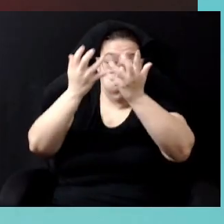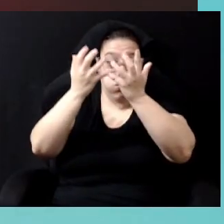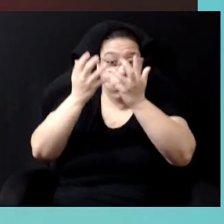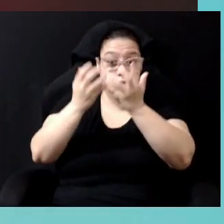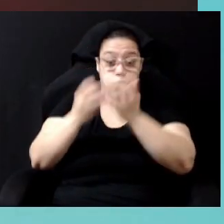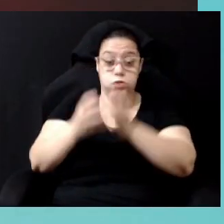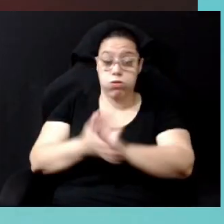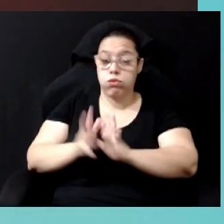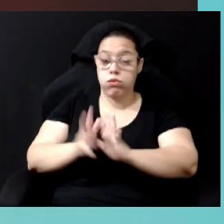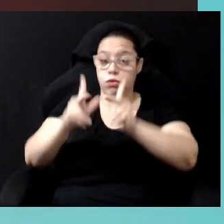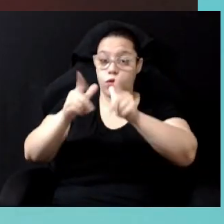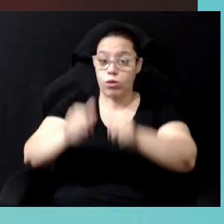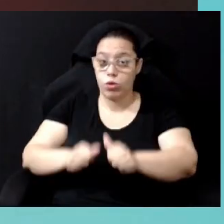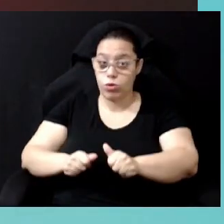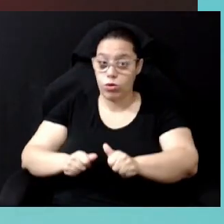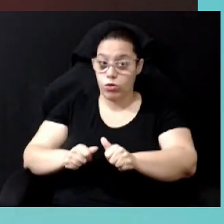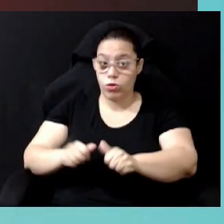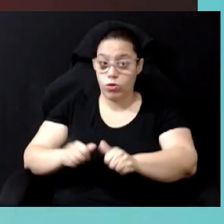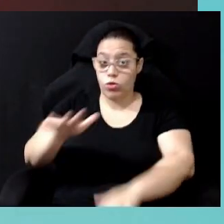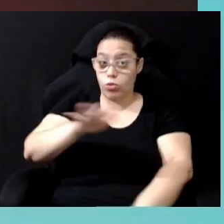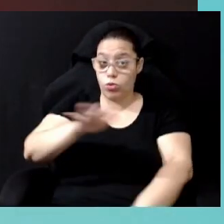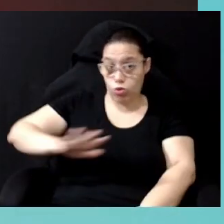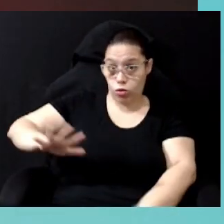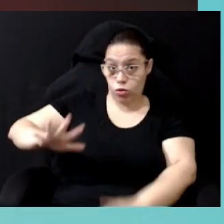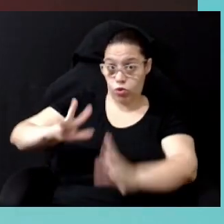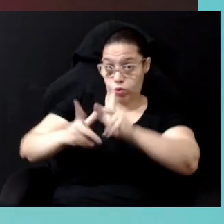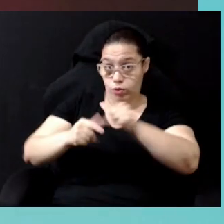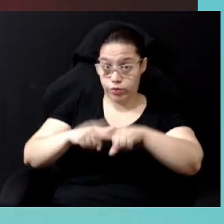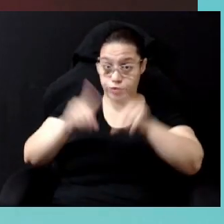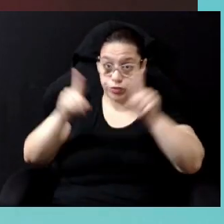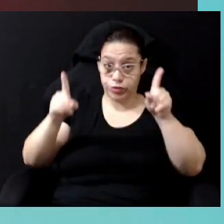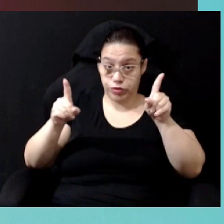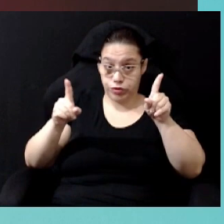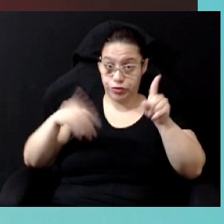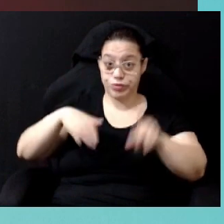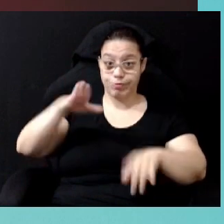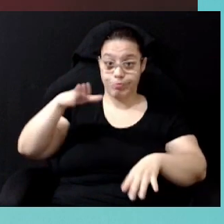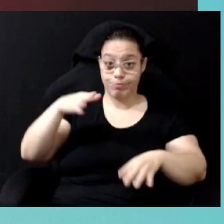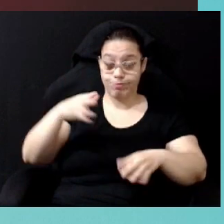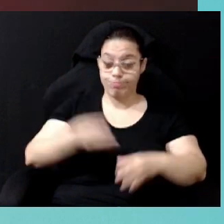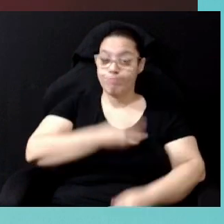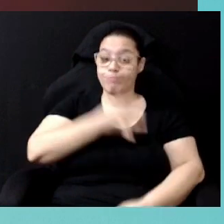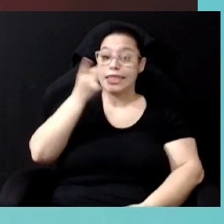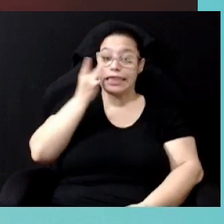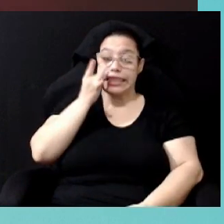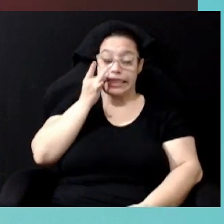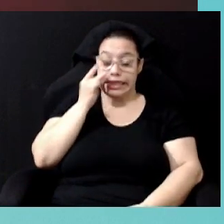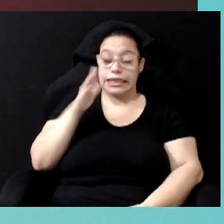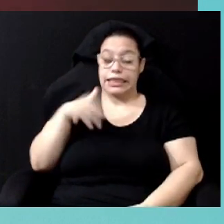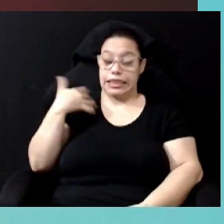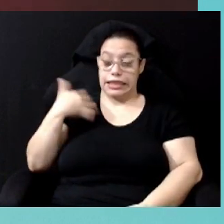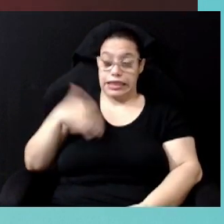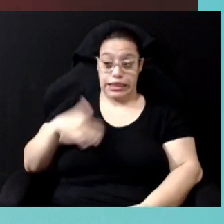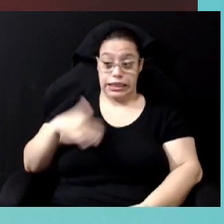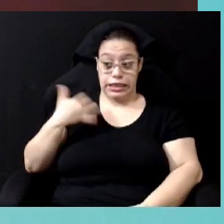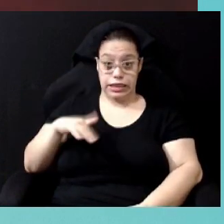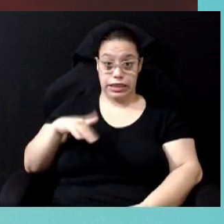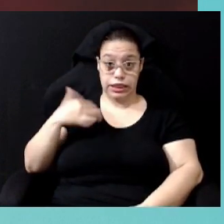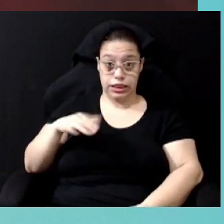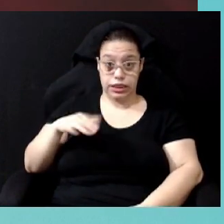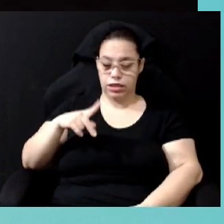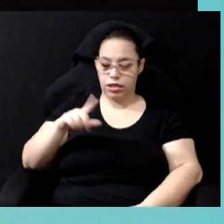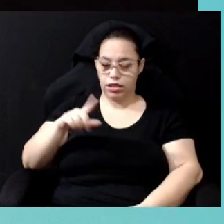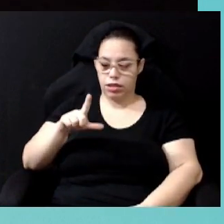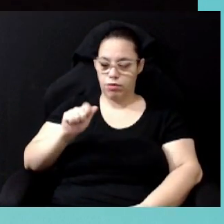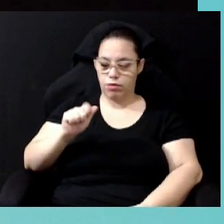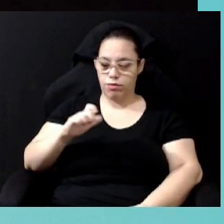Os vulcões estão em quase todos os continentes do mundo, mas existem áreas com mais presença dessa formação geológica em